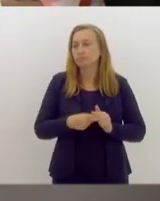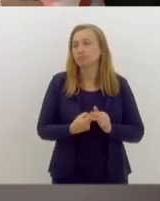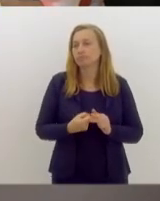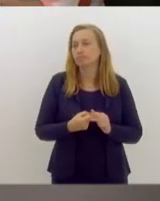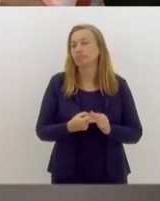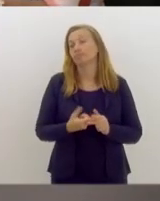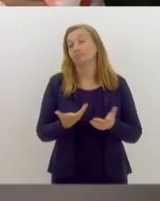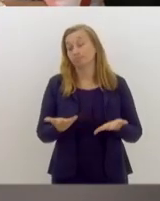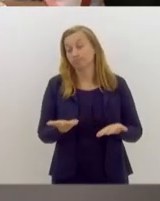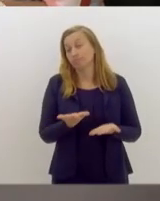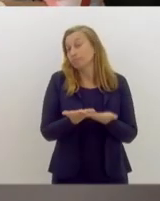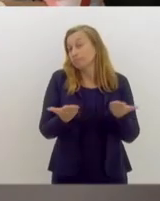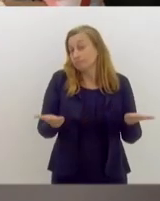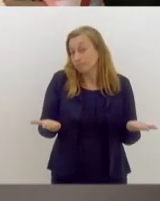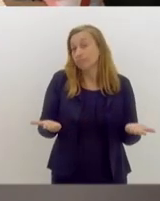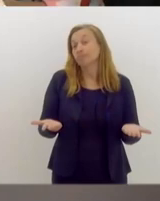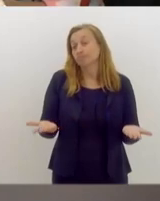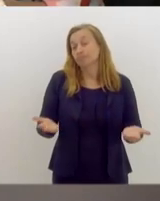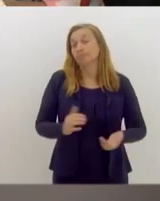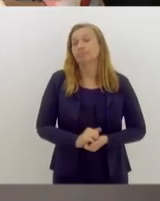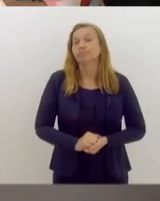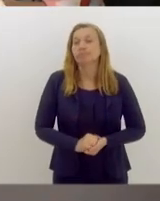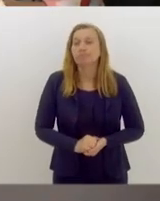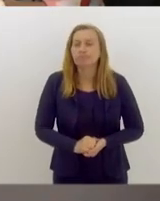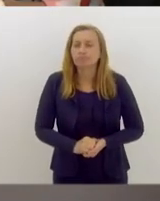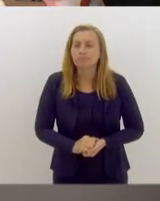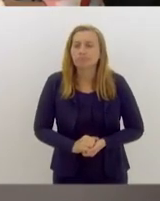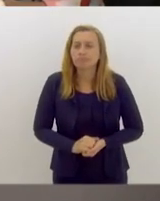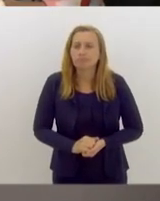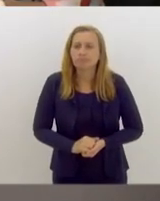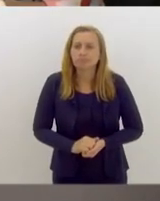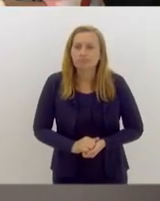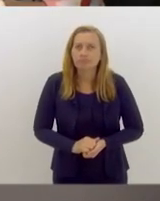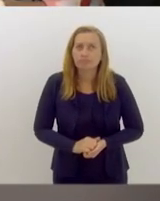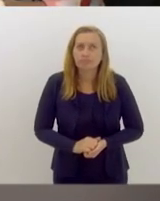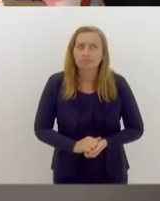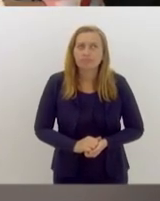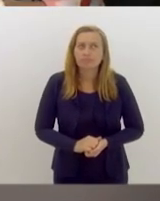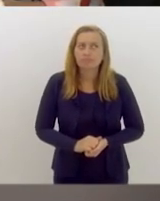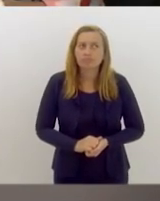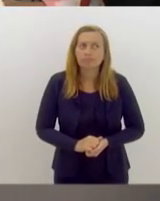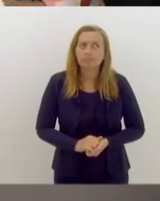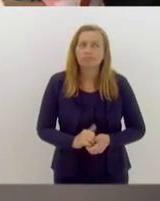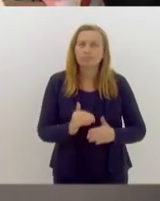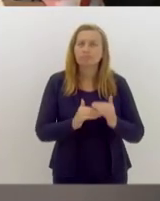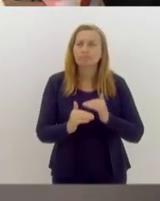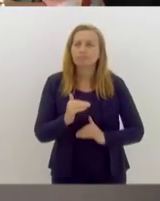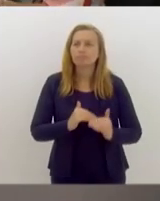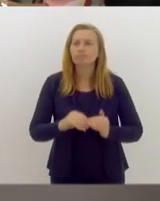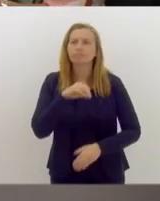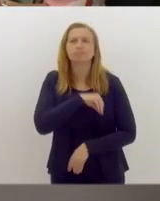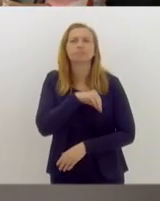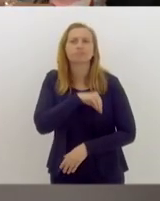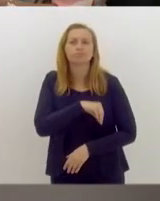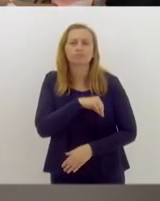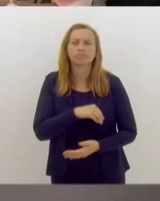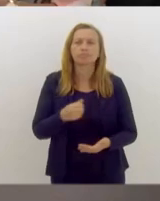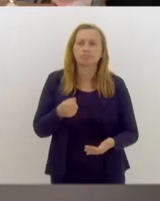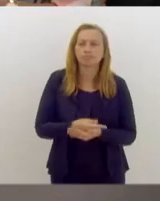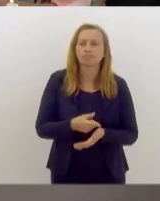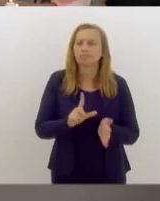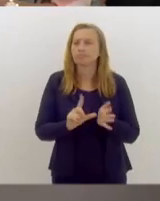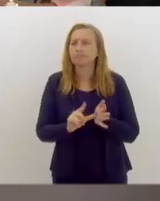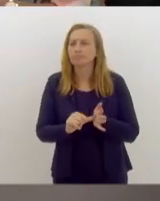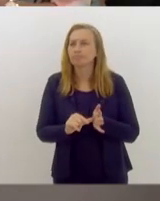das perdas salariais, o que vem deteriorando o salário e pagamentos e atrasos no pagamento de